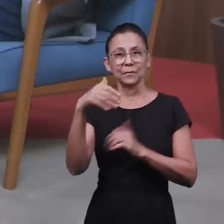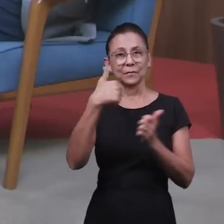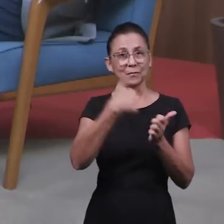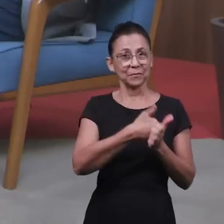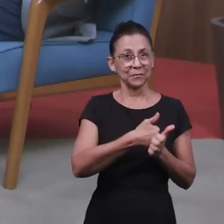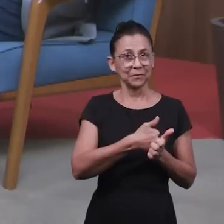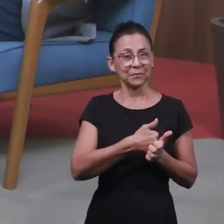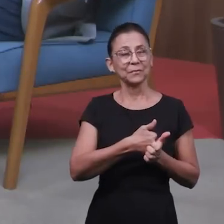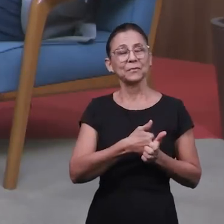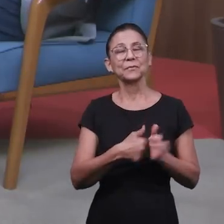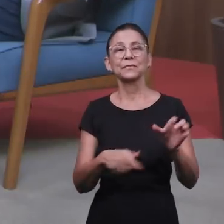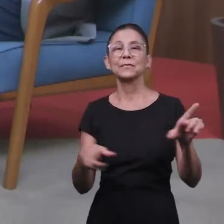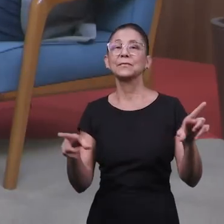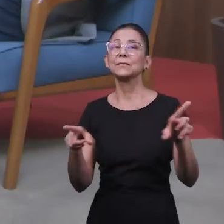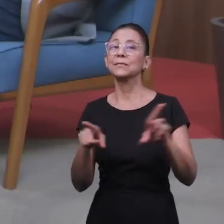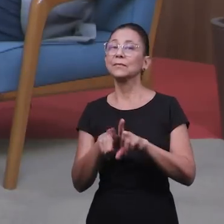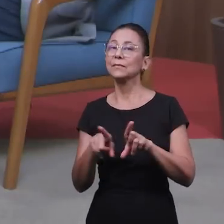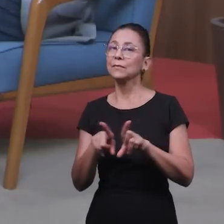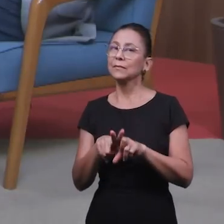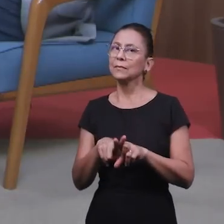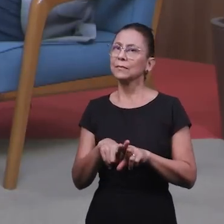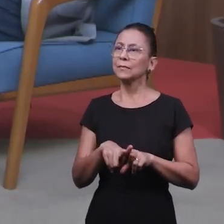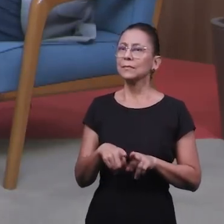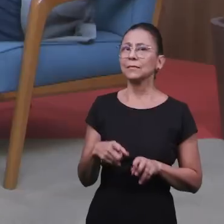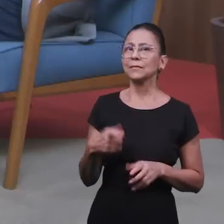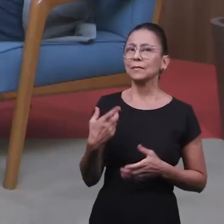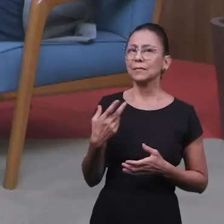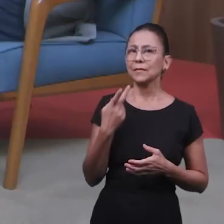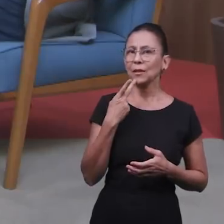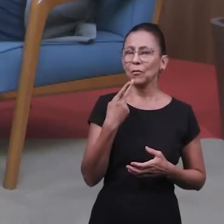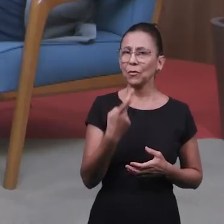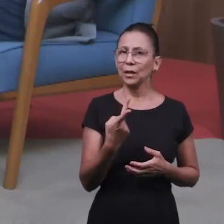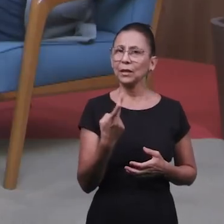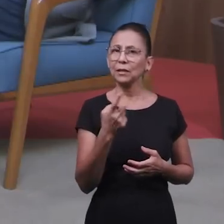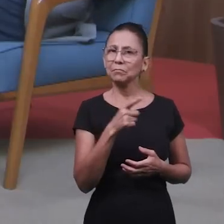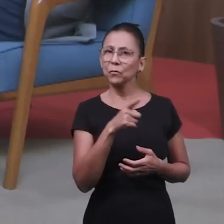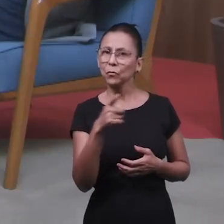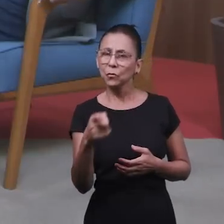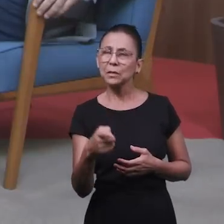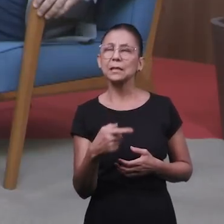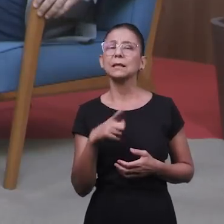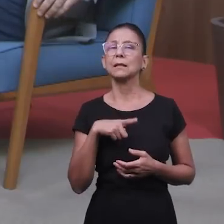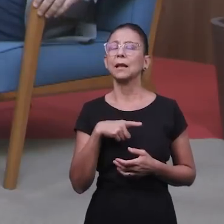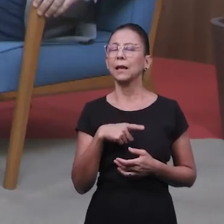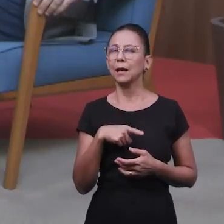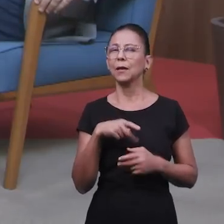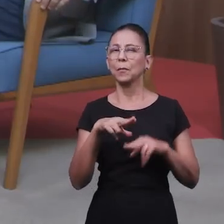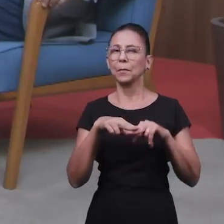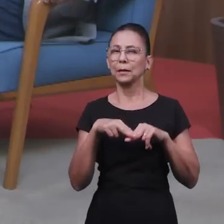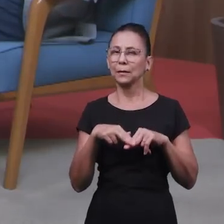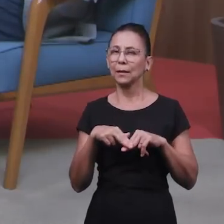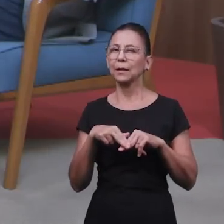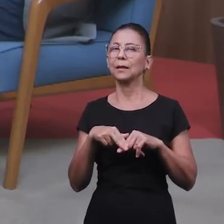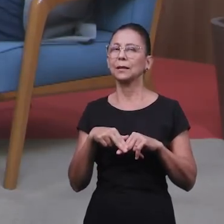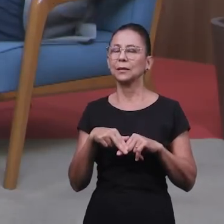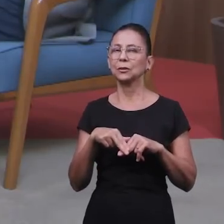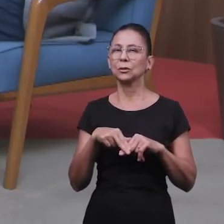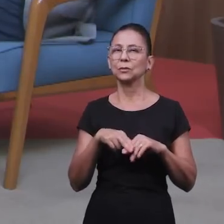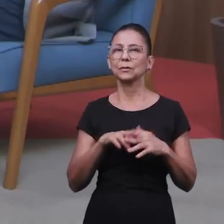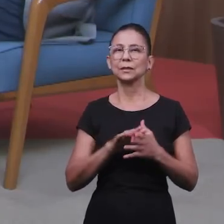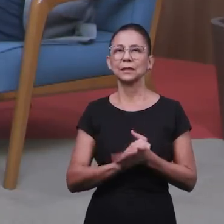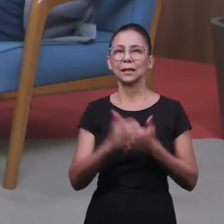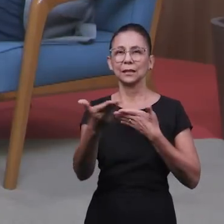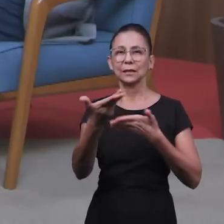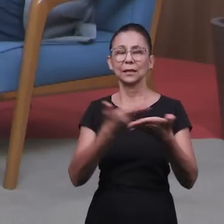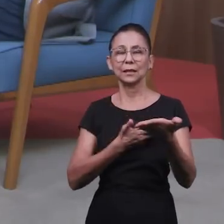acompanhando, participando conosco. E, como eu falei, você participa, e uma das maneiras de você participar é apontando